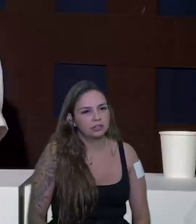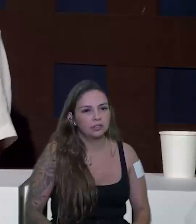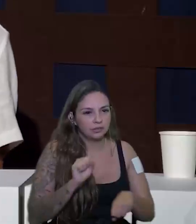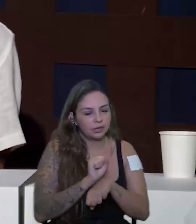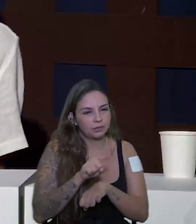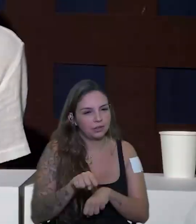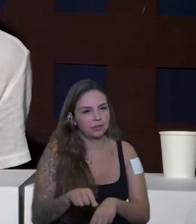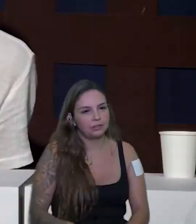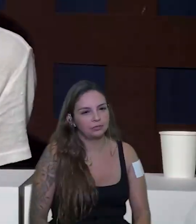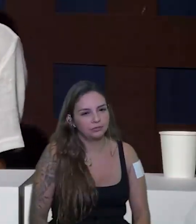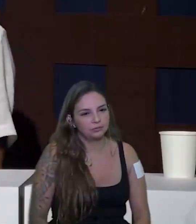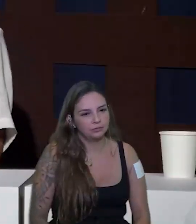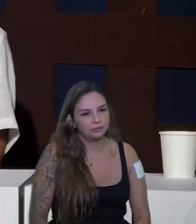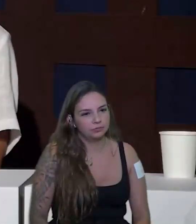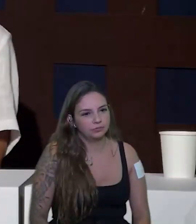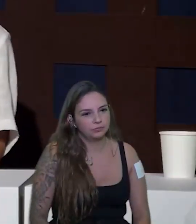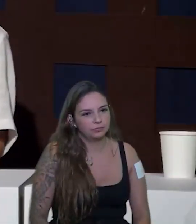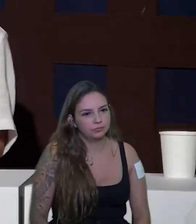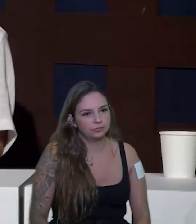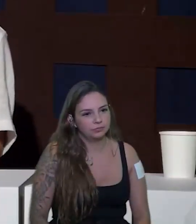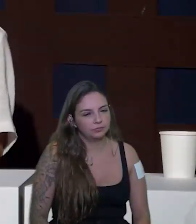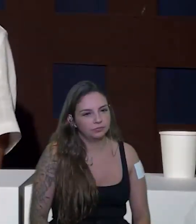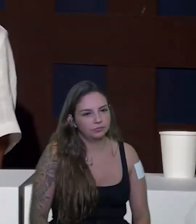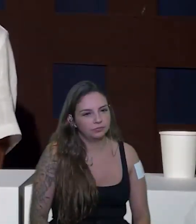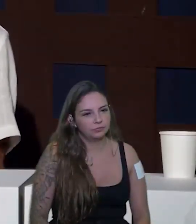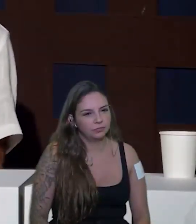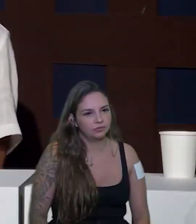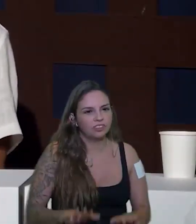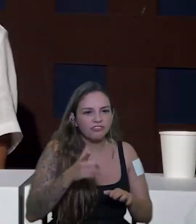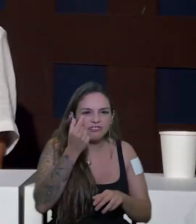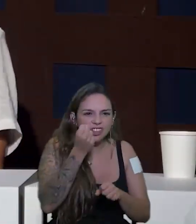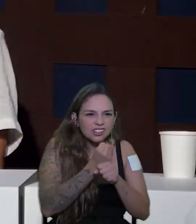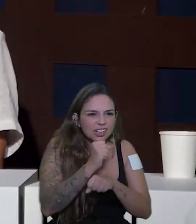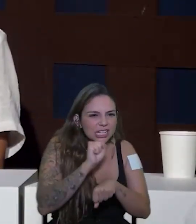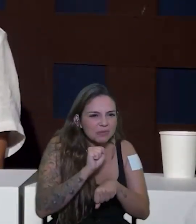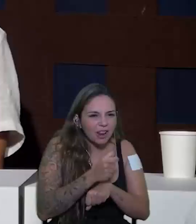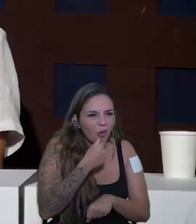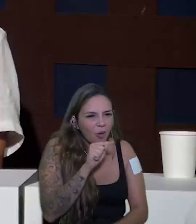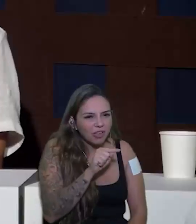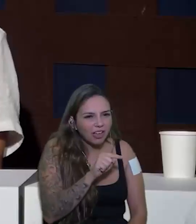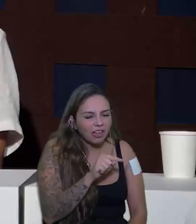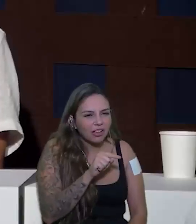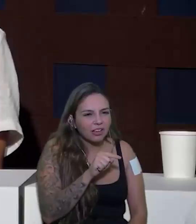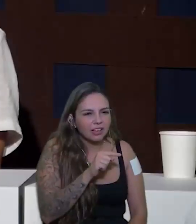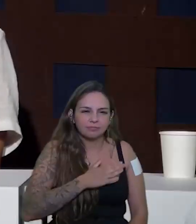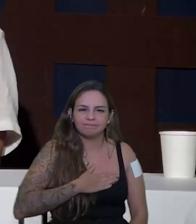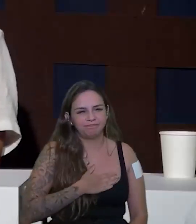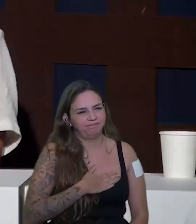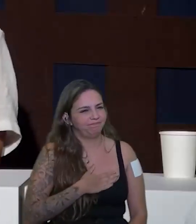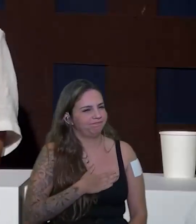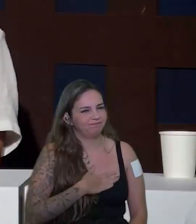ficou esperando por ele. E aí a menina indignada, mas ela ficou 20 anos esperando por esse cara? Ah, se fosse